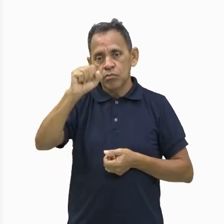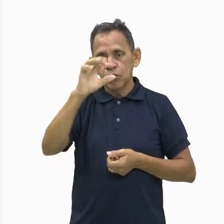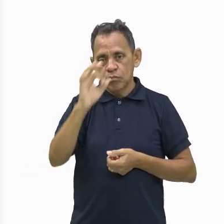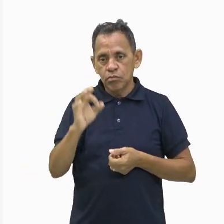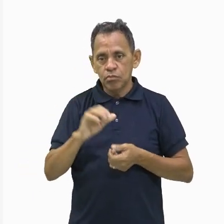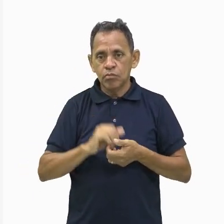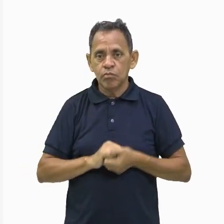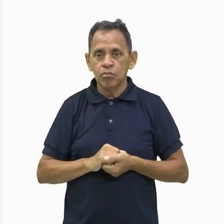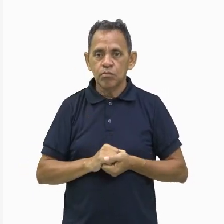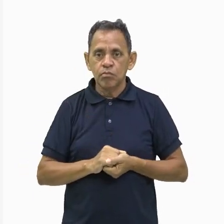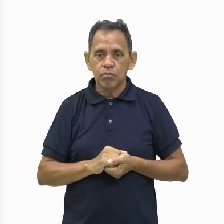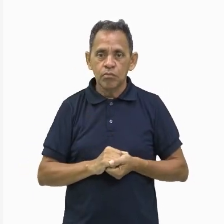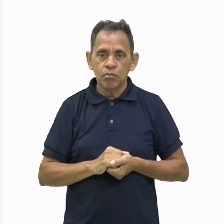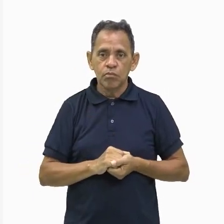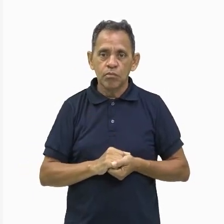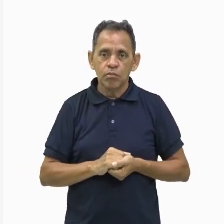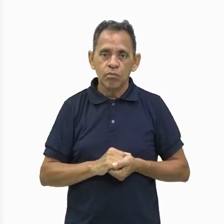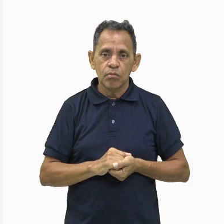Só um minuto, bora aqui.